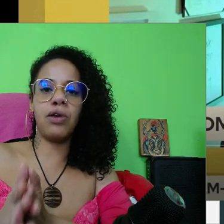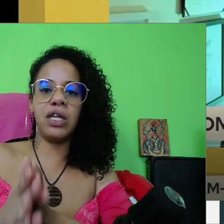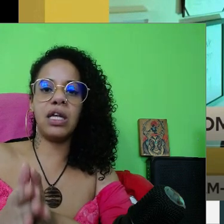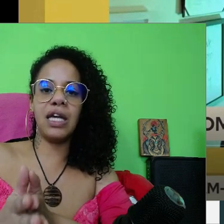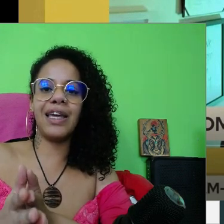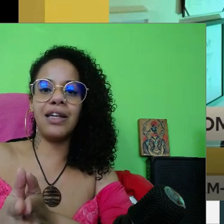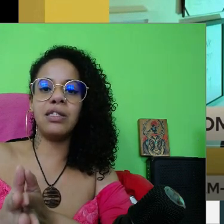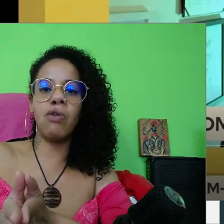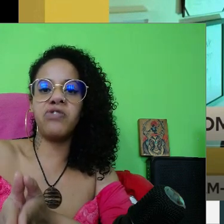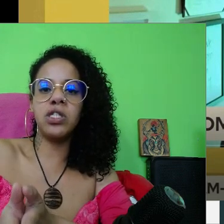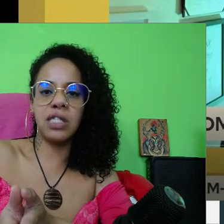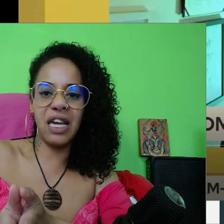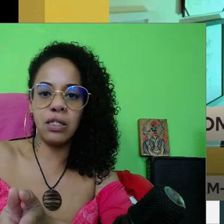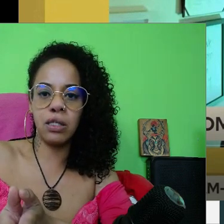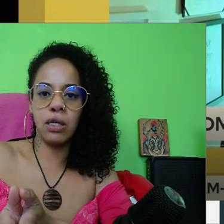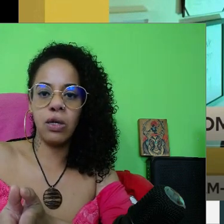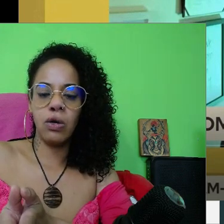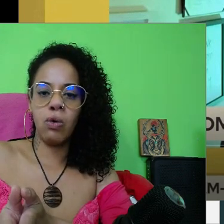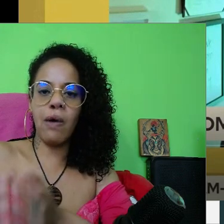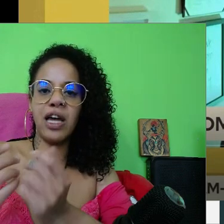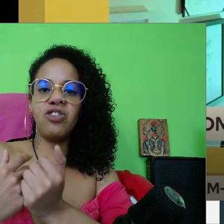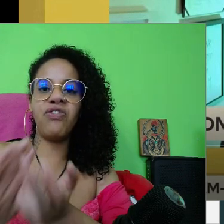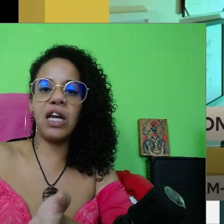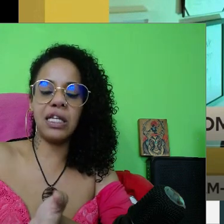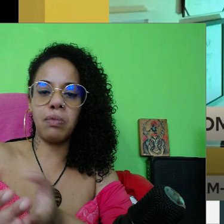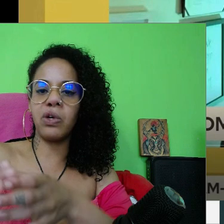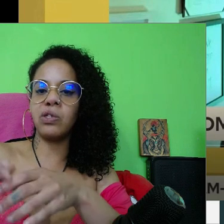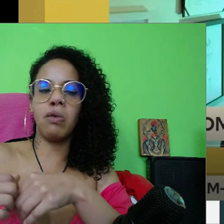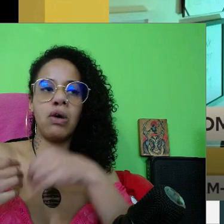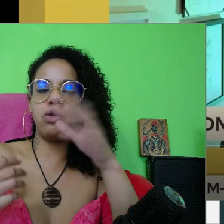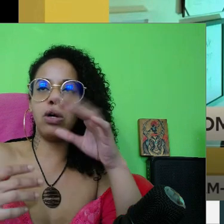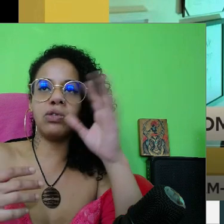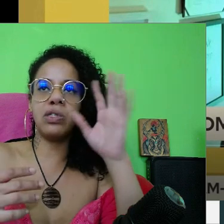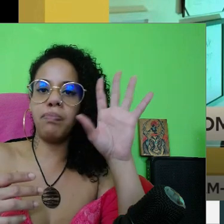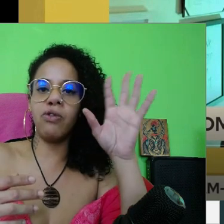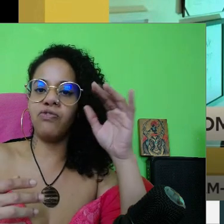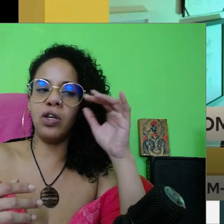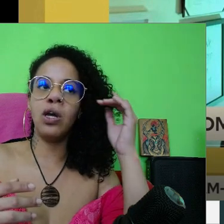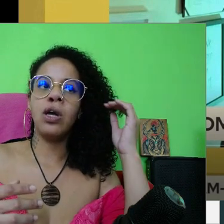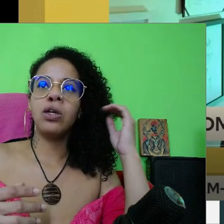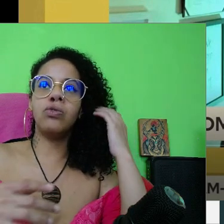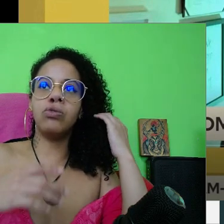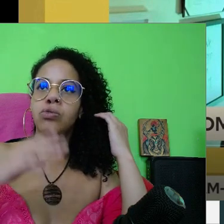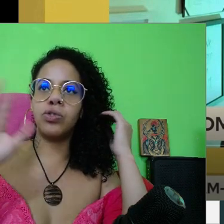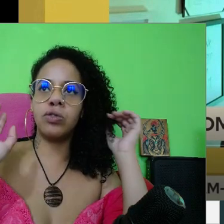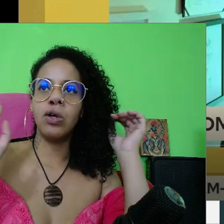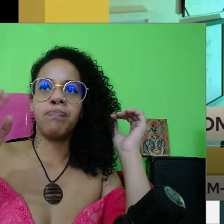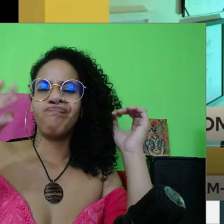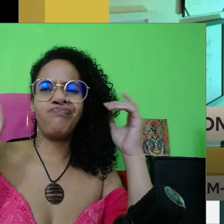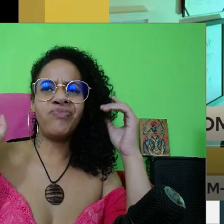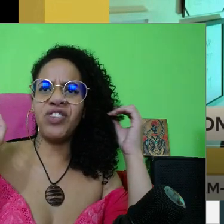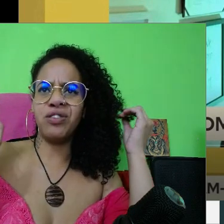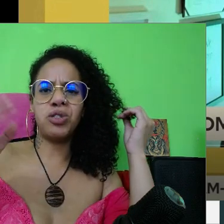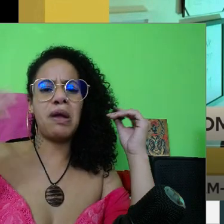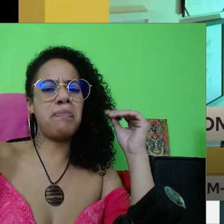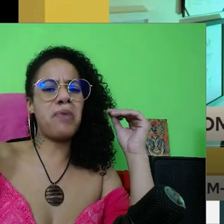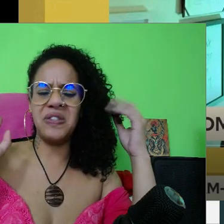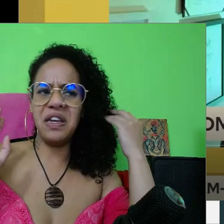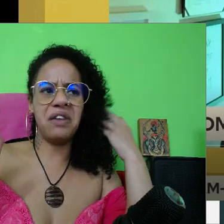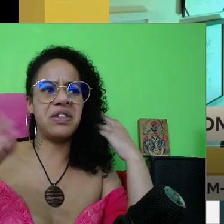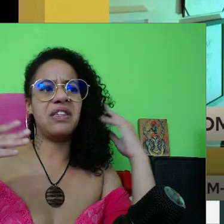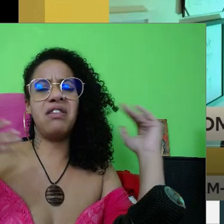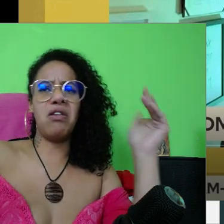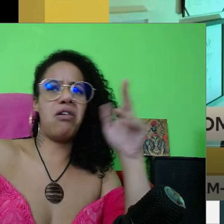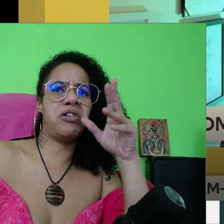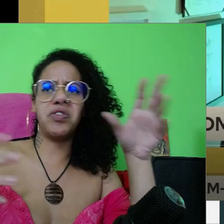mas eu quero entender Quem são vocês qual é a diferença porque isso é um bagulho que eu sempre ouvi dos enfim dos